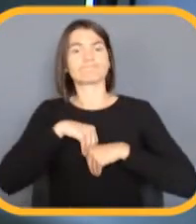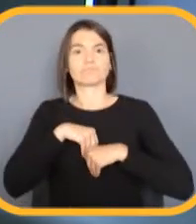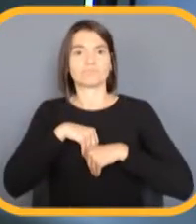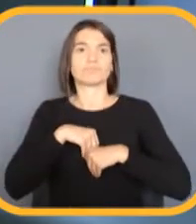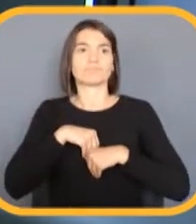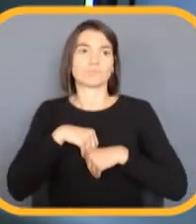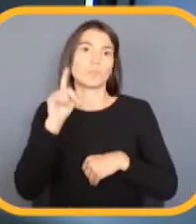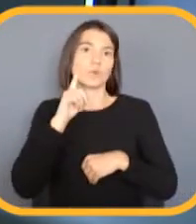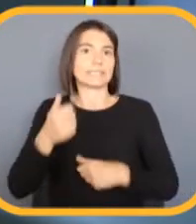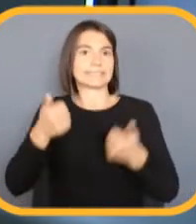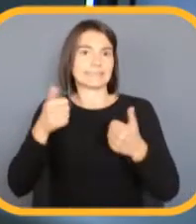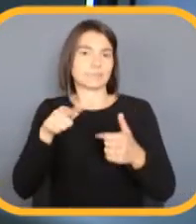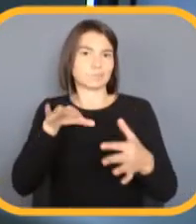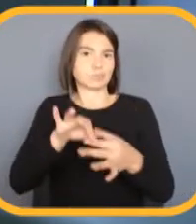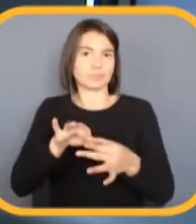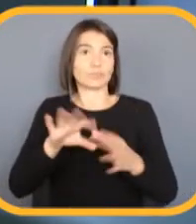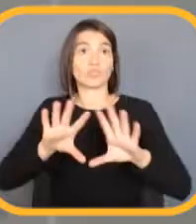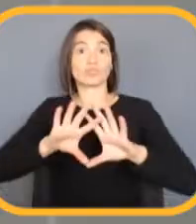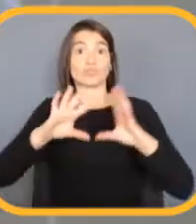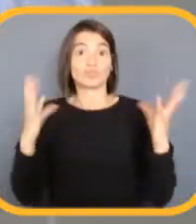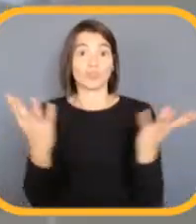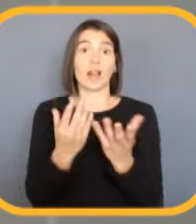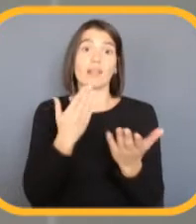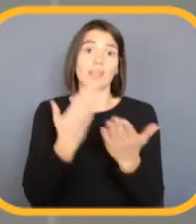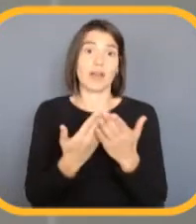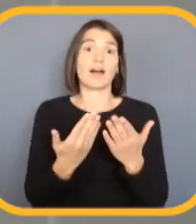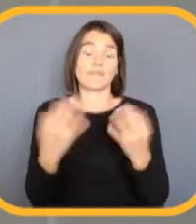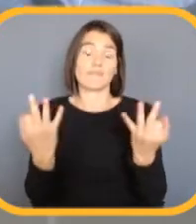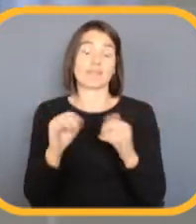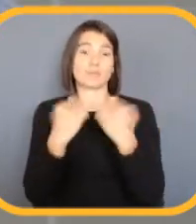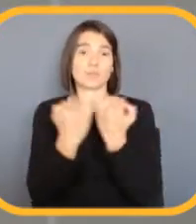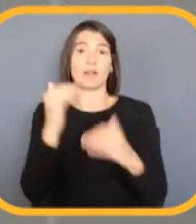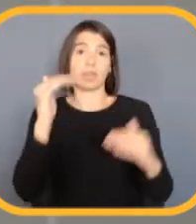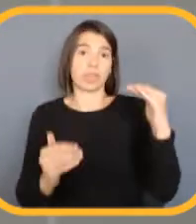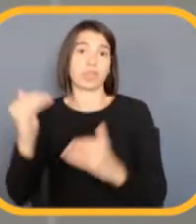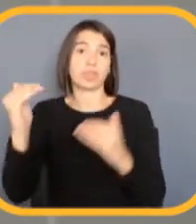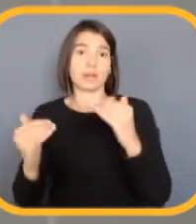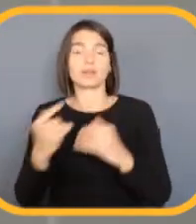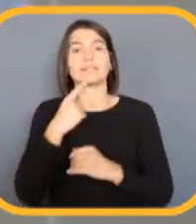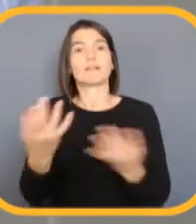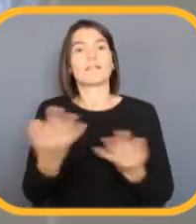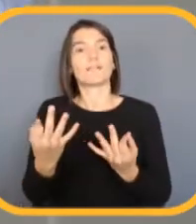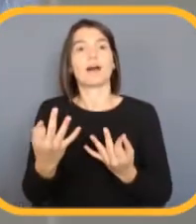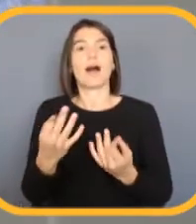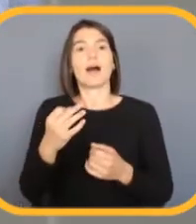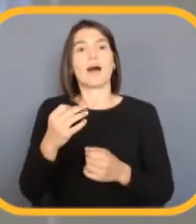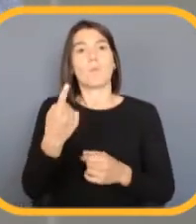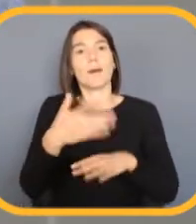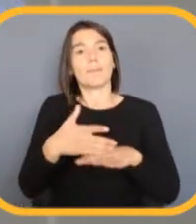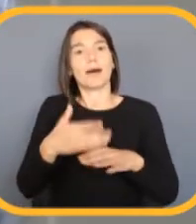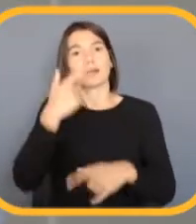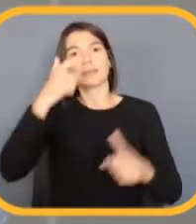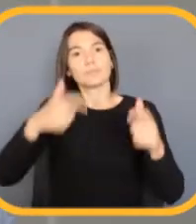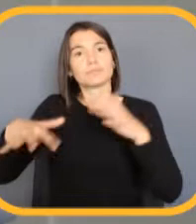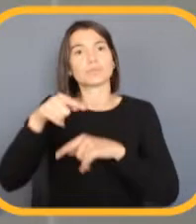competências-chave para tal. Num nível geral, isto cria desigualdades sociais, porque o que significa que há de haver sempre uma parte